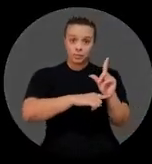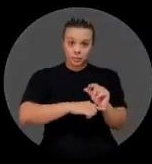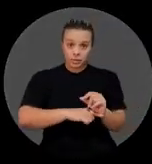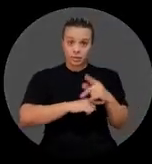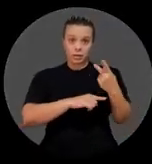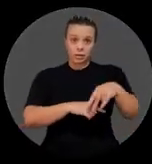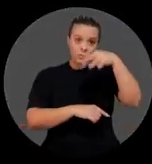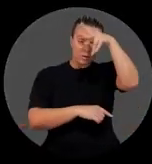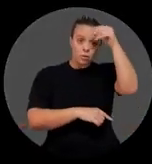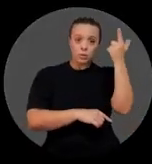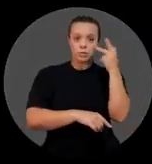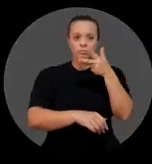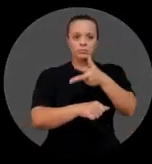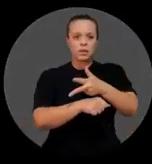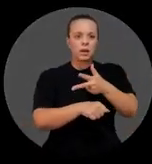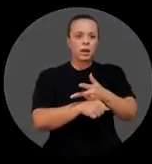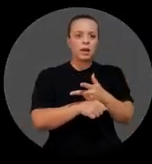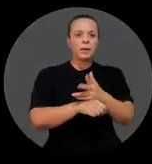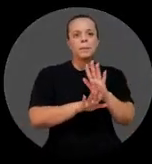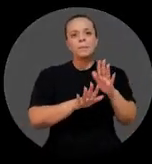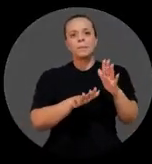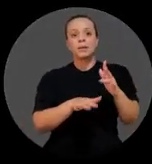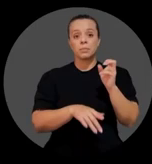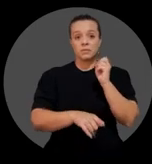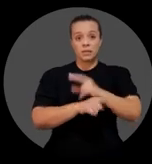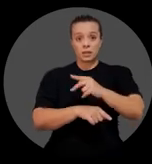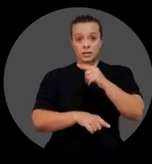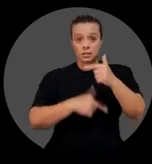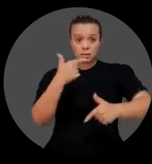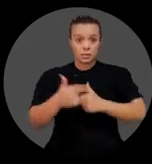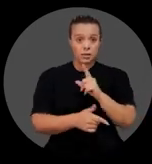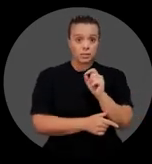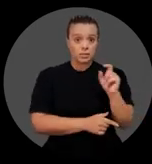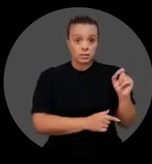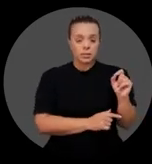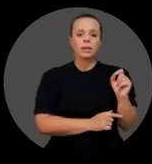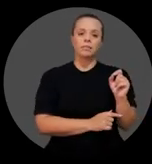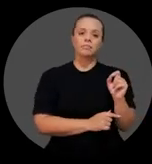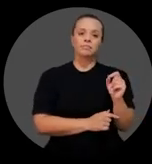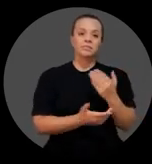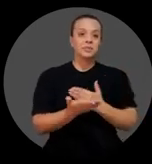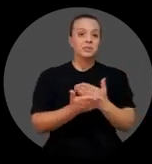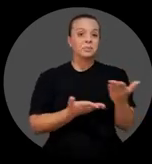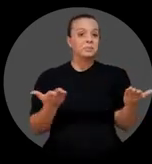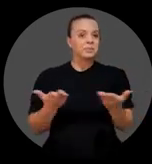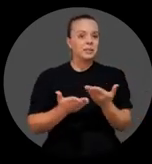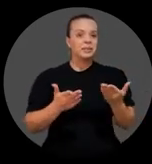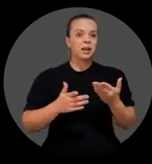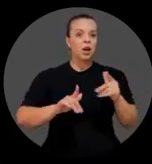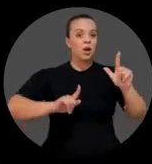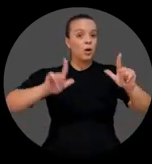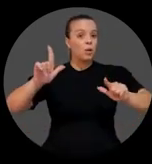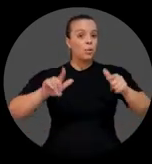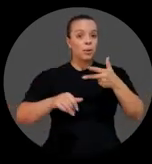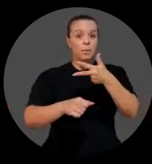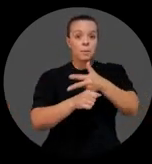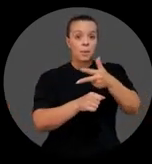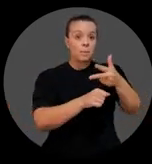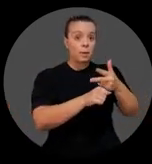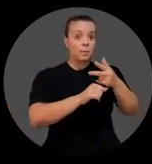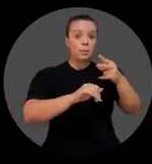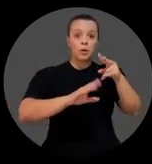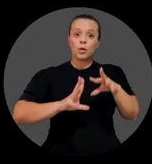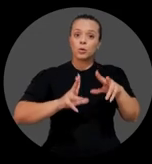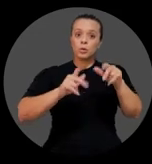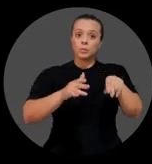ser rodado gera, em média, mais de 100 empregos diretos ou indiretos. Está começando agora Todos os Ângulos, o seu programa